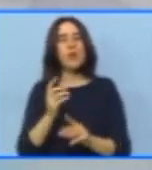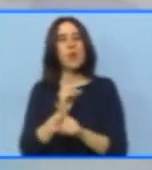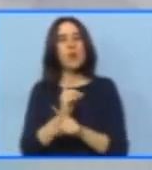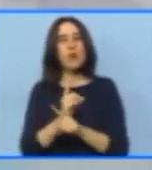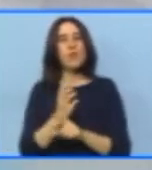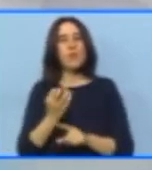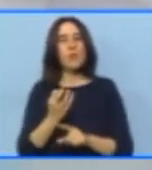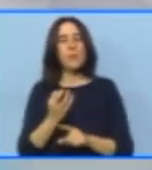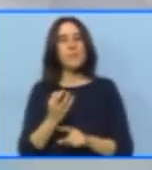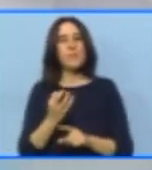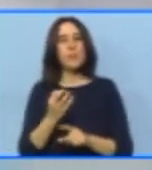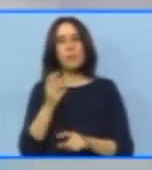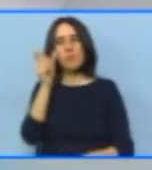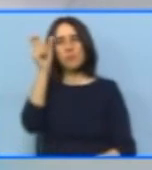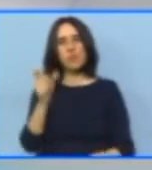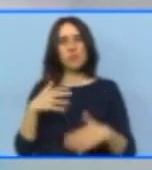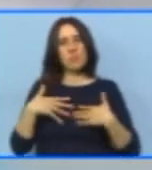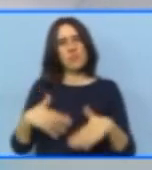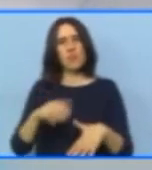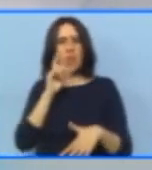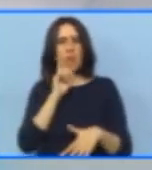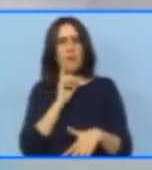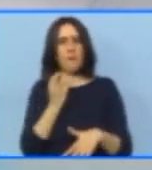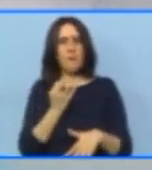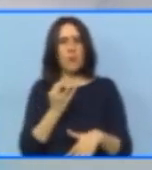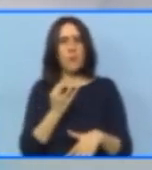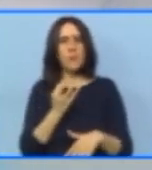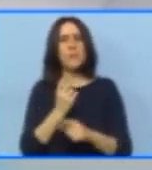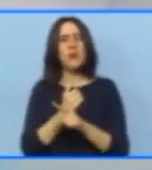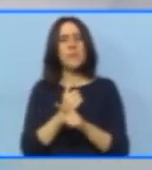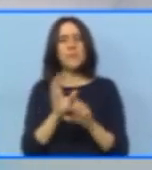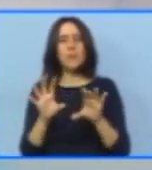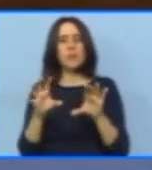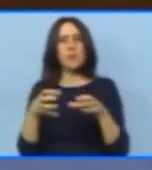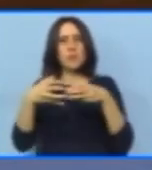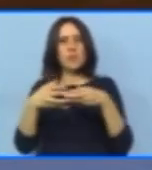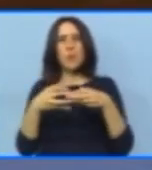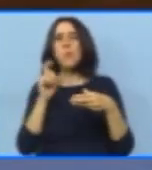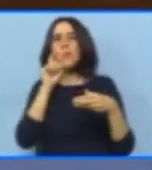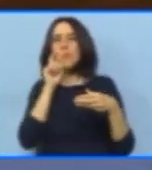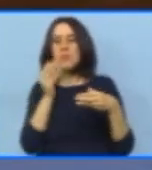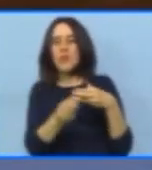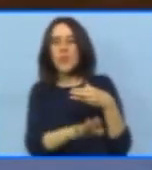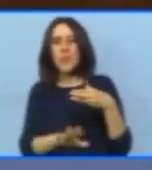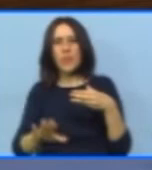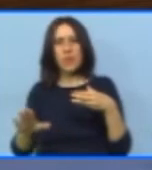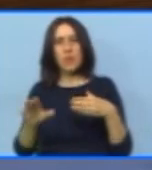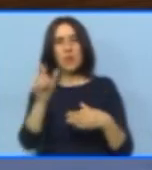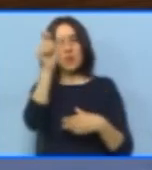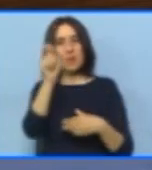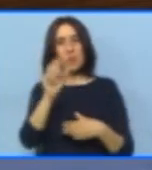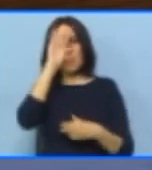demissão de uma das pessoas, uma mulher no caso, da Comissão de Proteção dos Menores, criada pelo